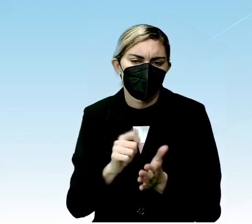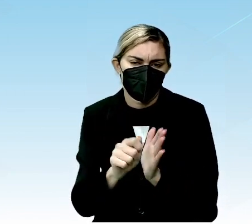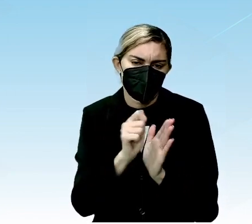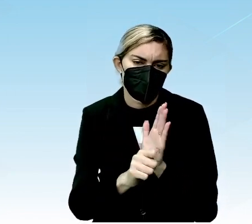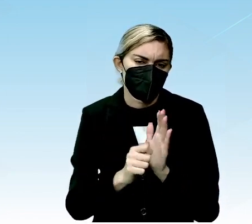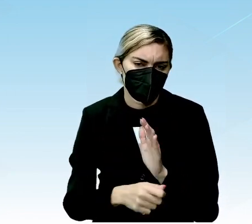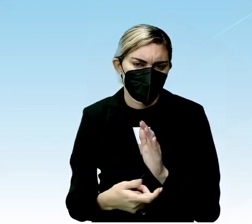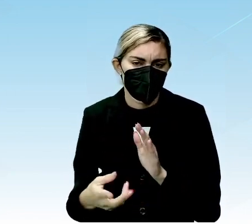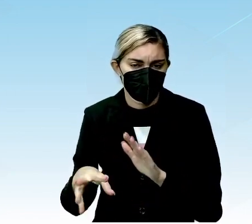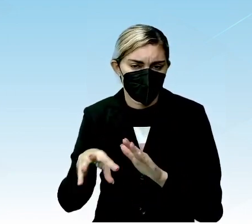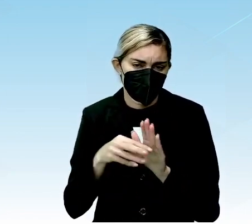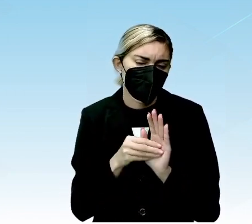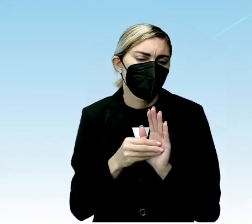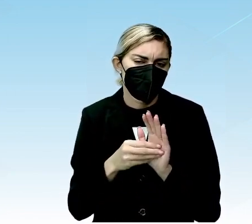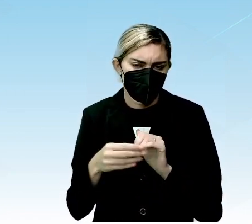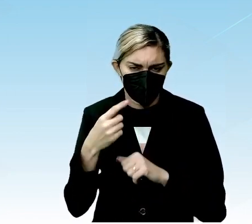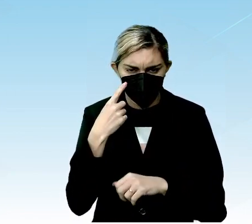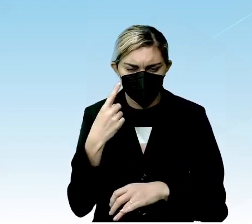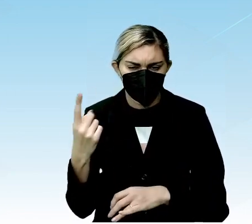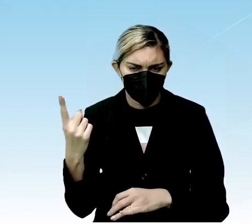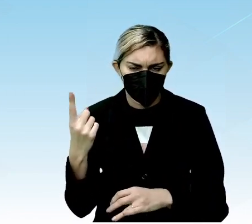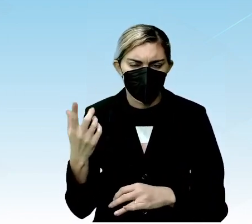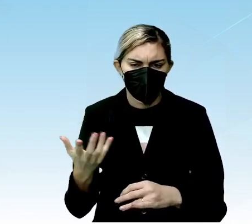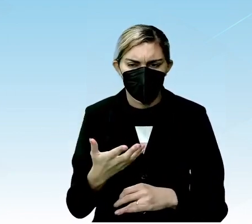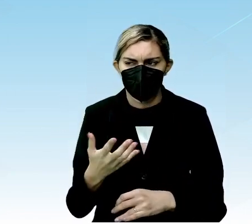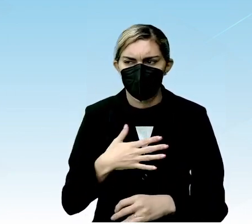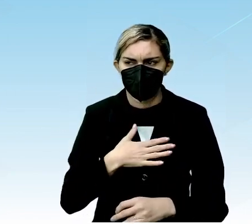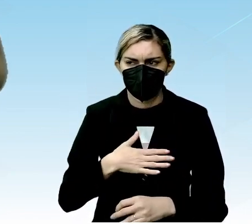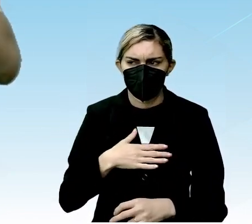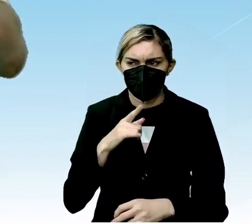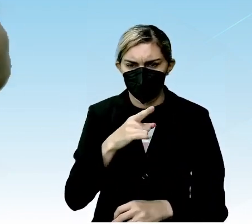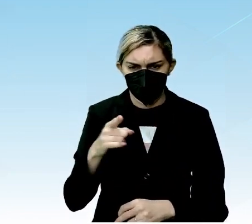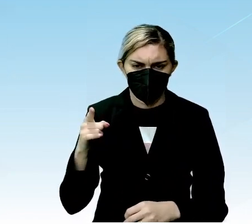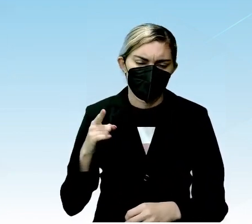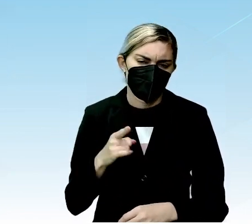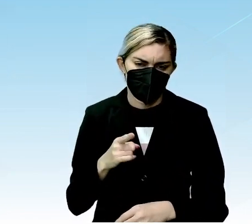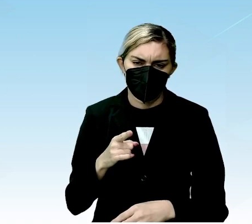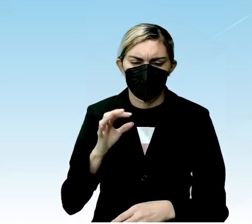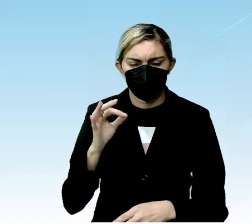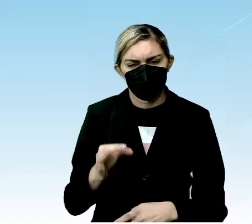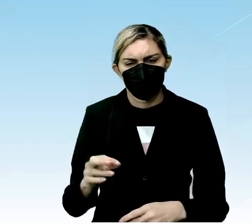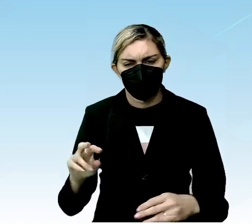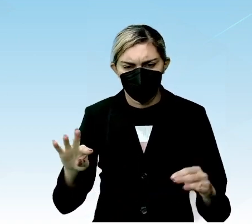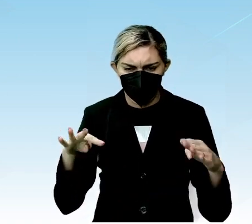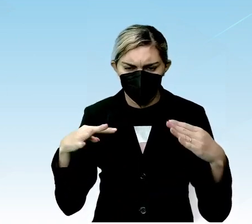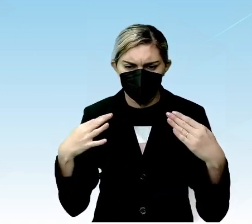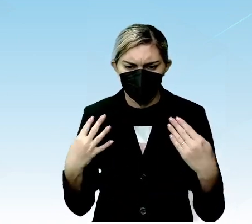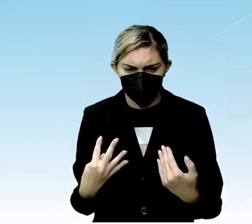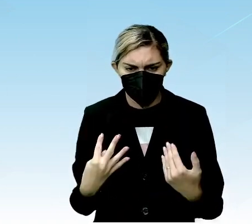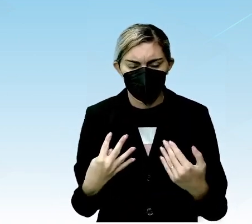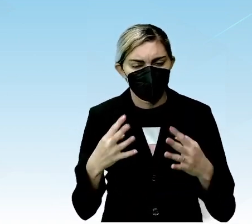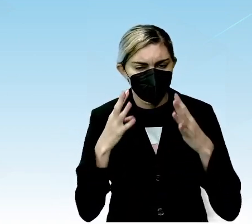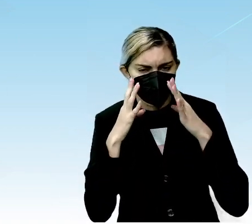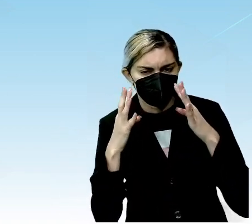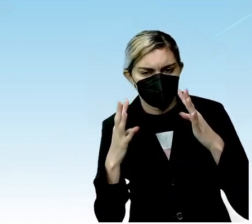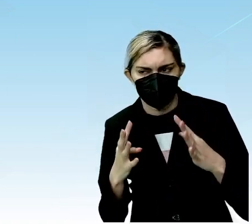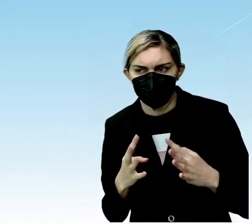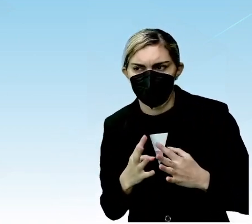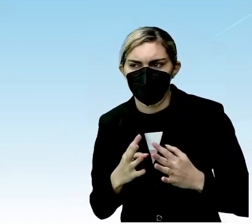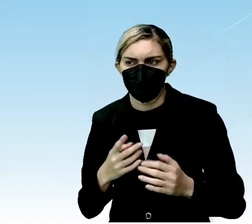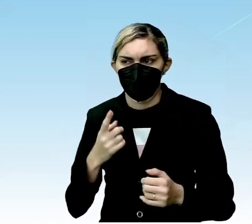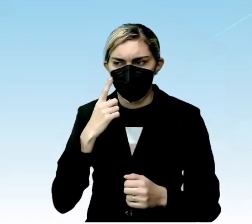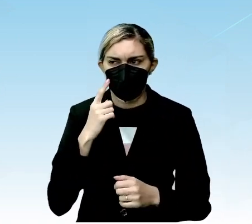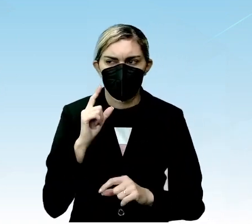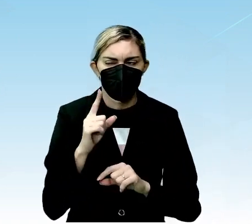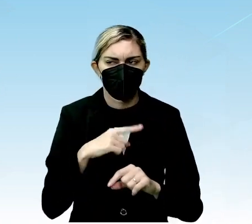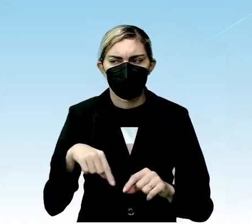doutrina. Então, vejam só, agora eu gostaria que vocês, certo, olhassem para mim bem atentos e vamos ver o que é